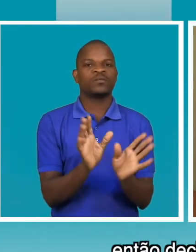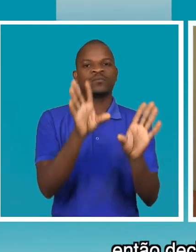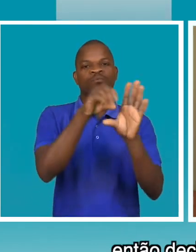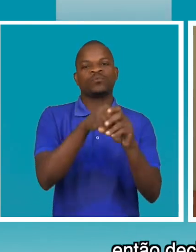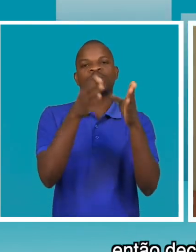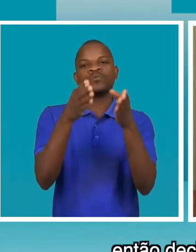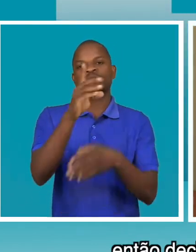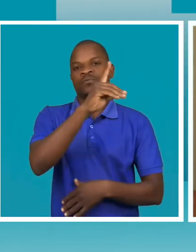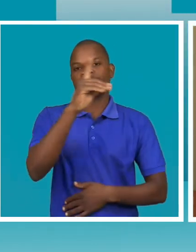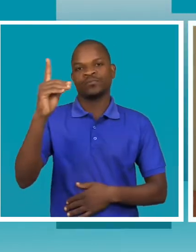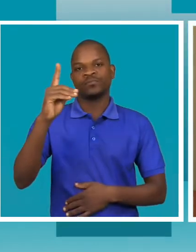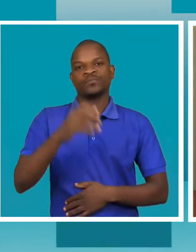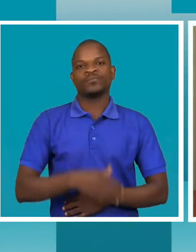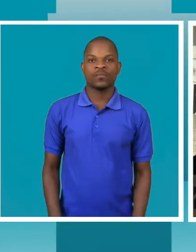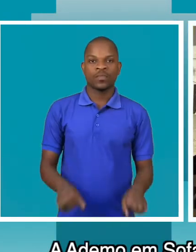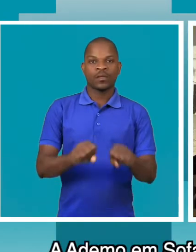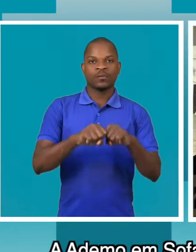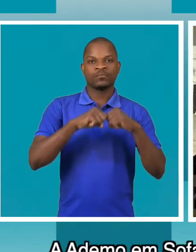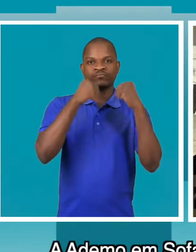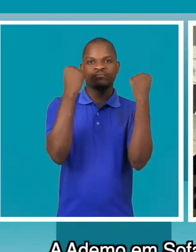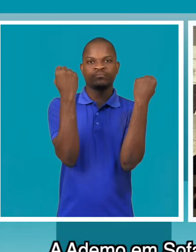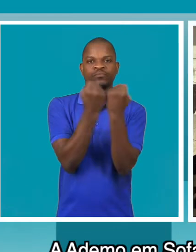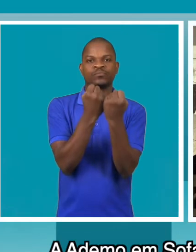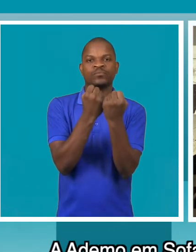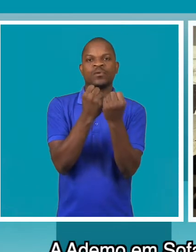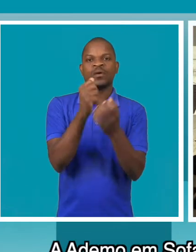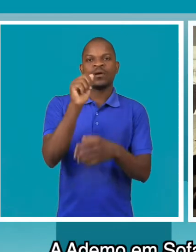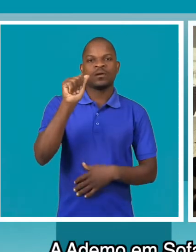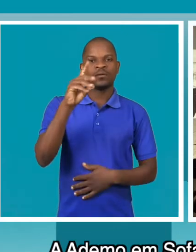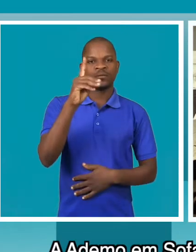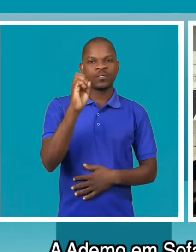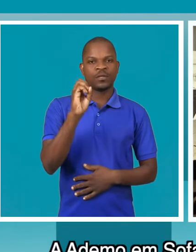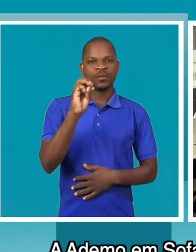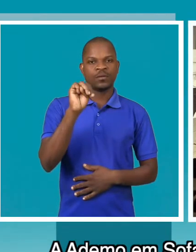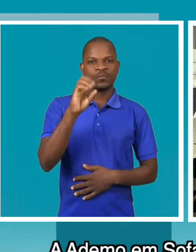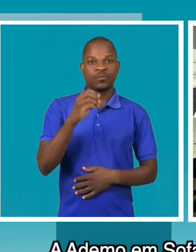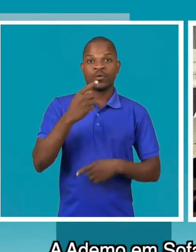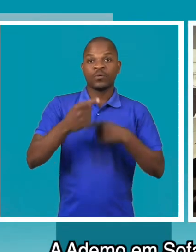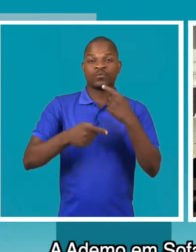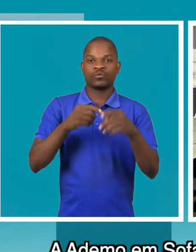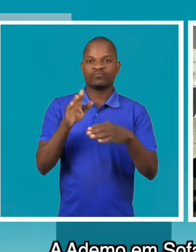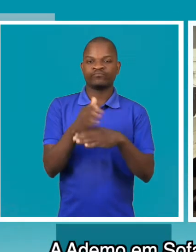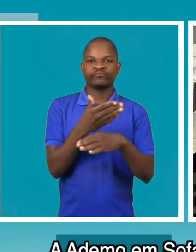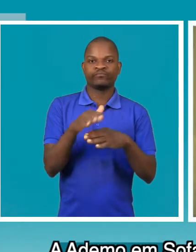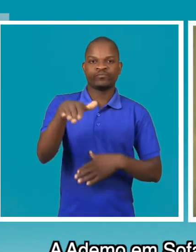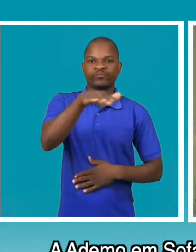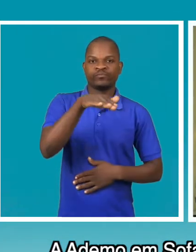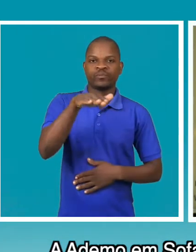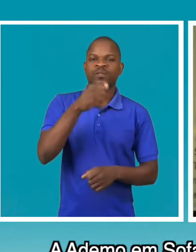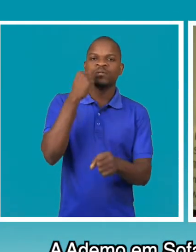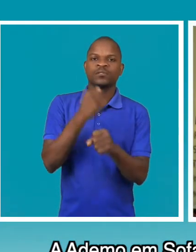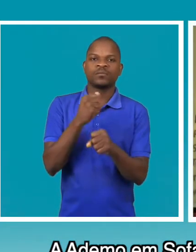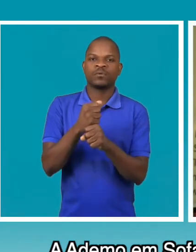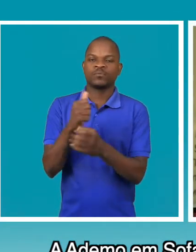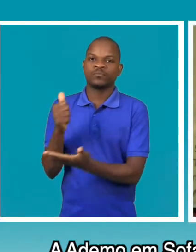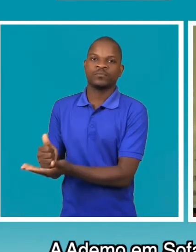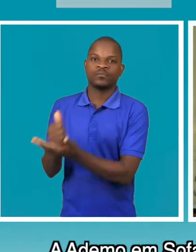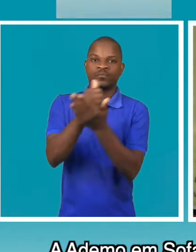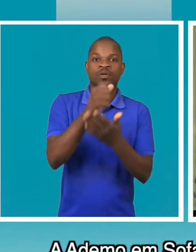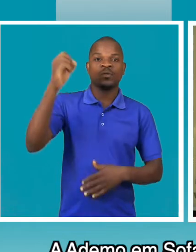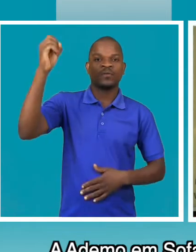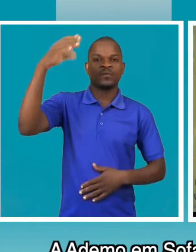ajudar a incluir as pessoas com deficiência. A demo em Sofala, no projeto de reabilitação na comunidade, trabalha com o